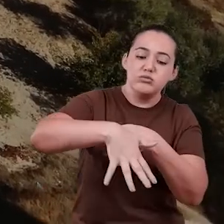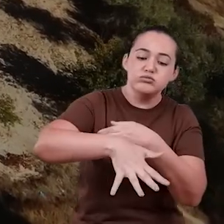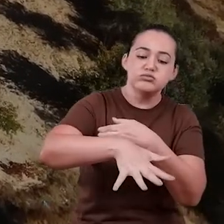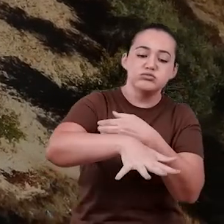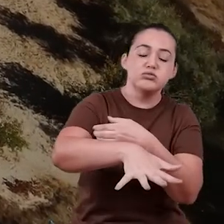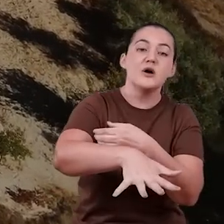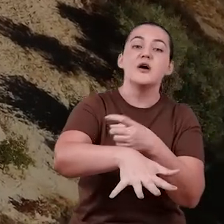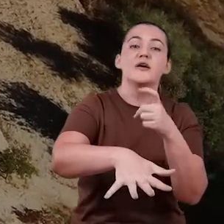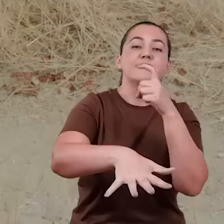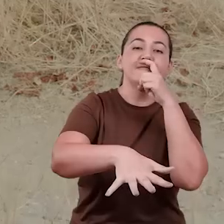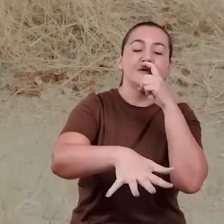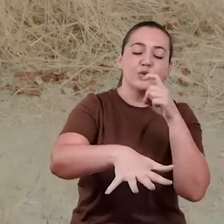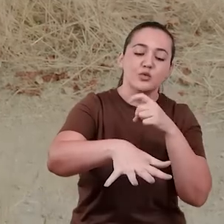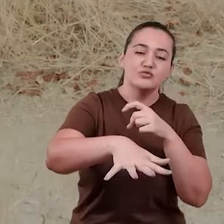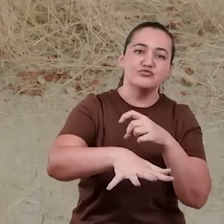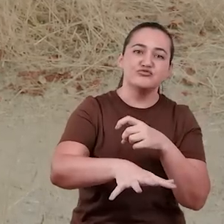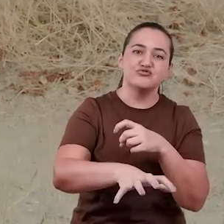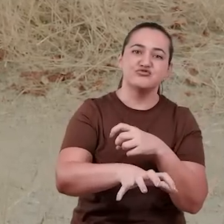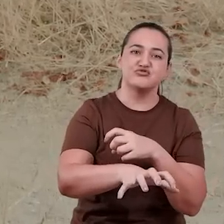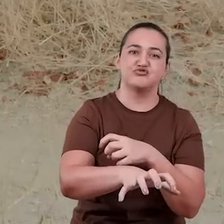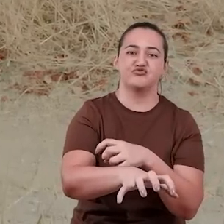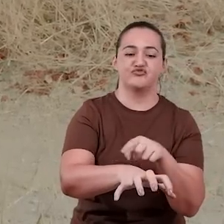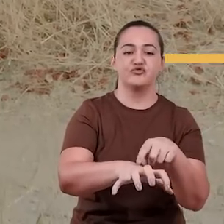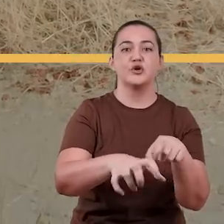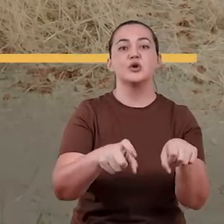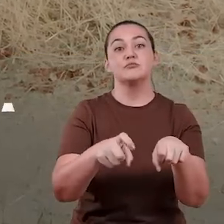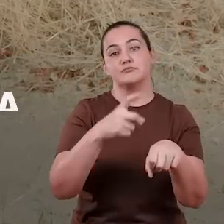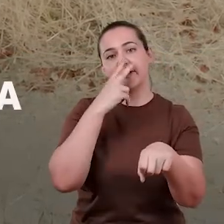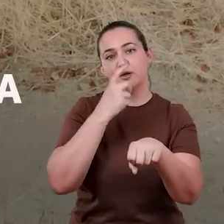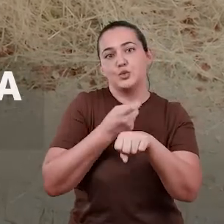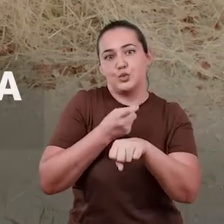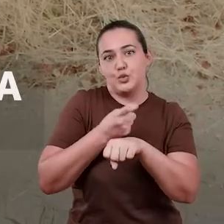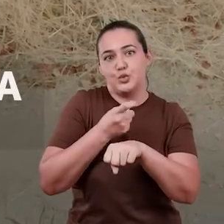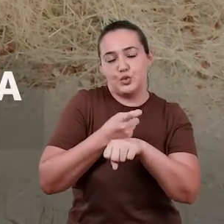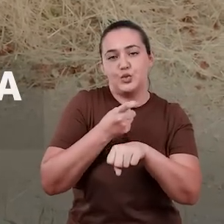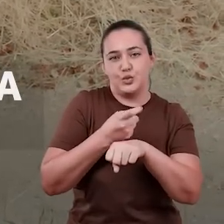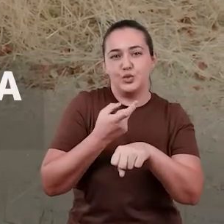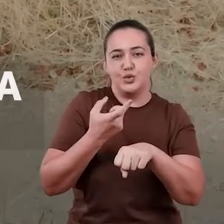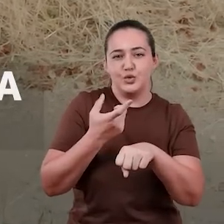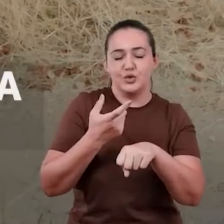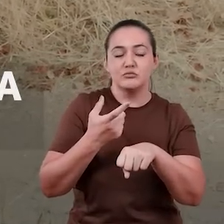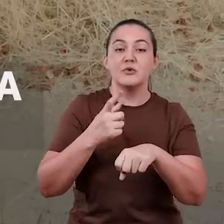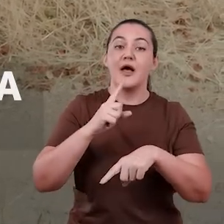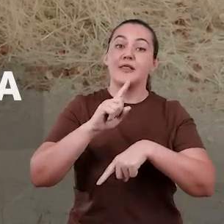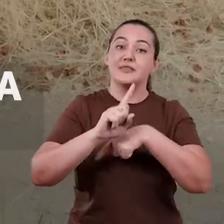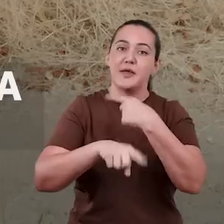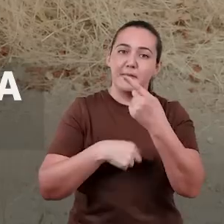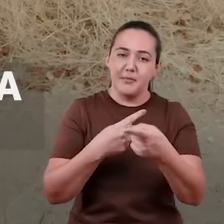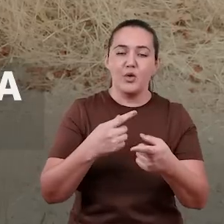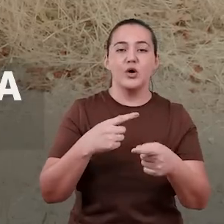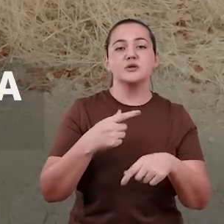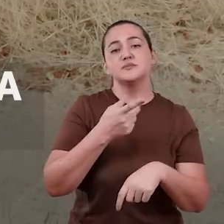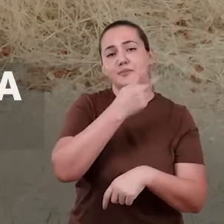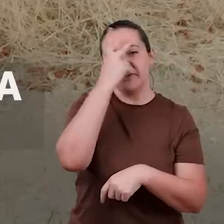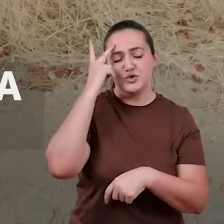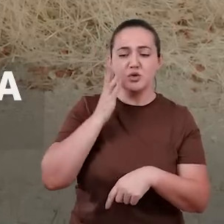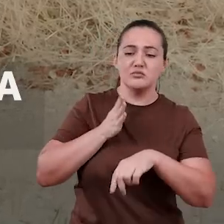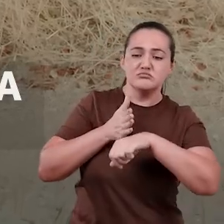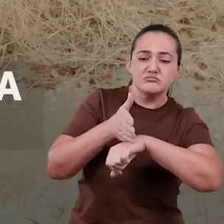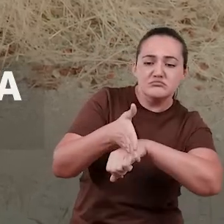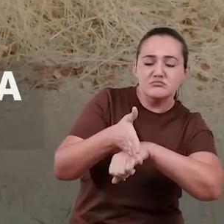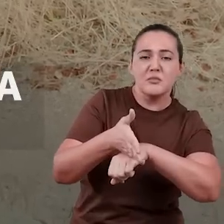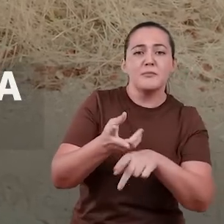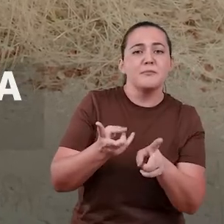de vulcão, lava. E essas lavas foram descendo, elas acabaram endurecendo, e depois seres humanos